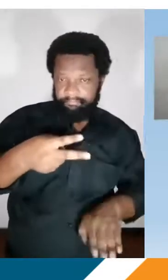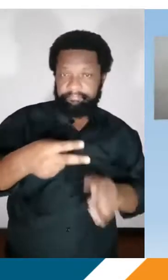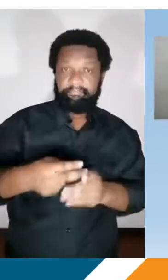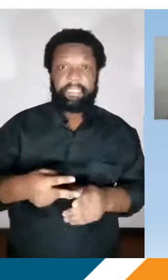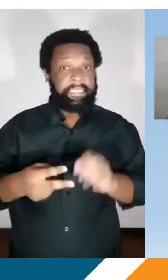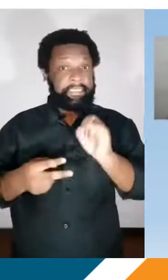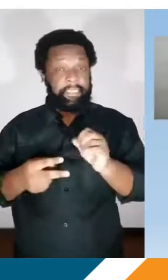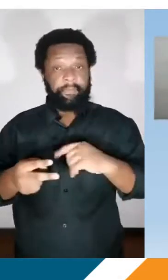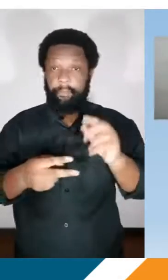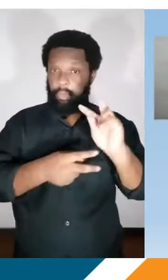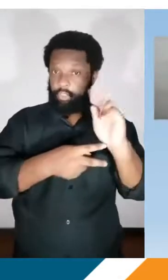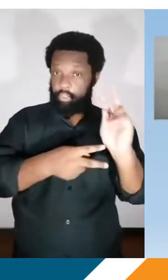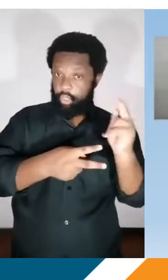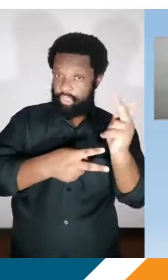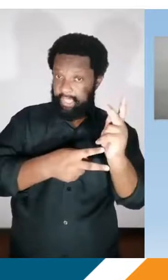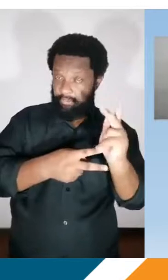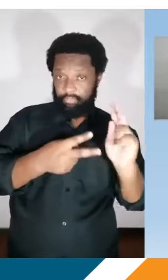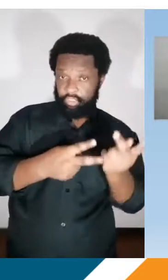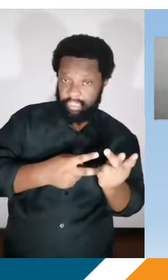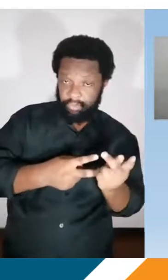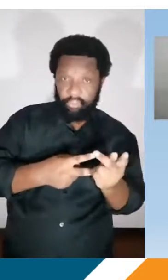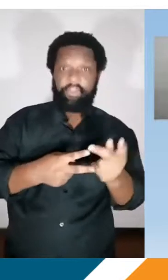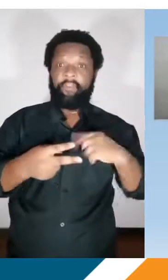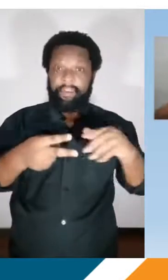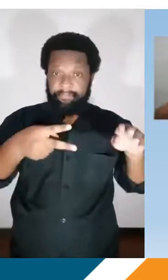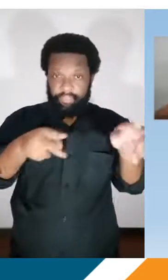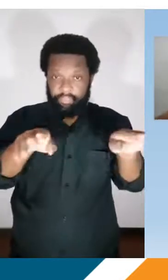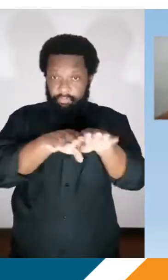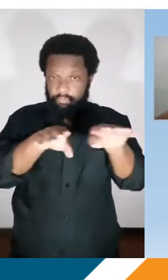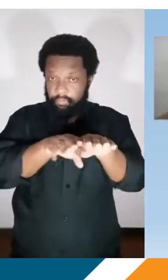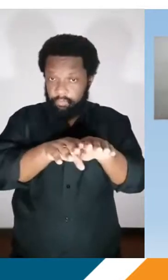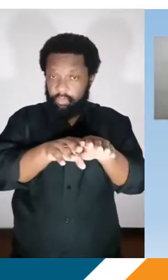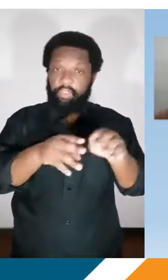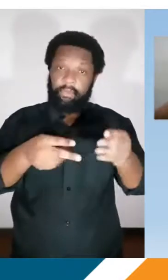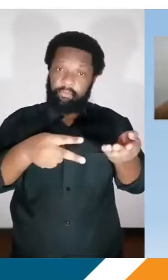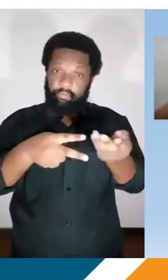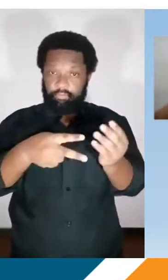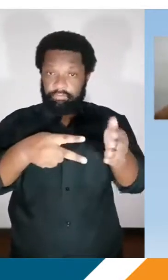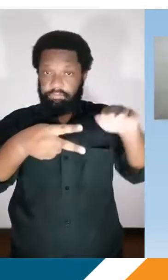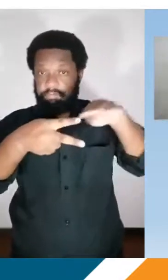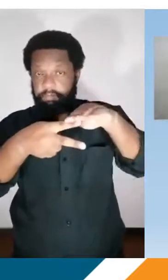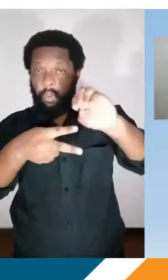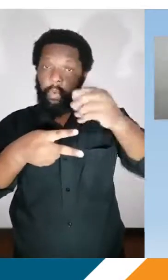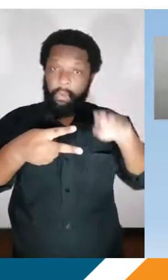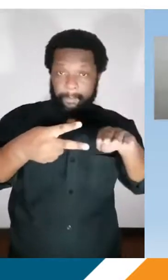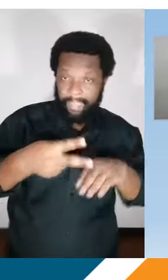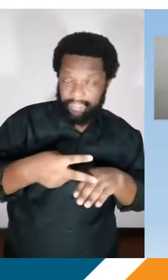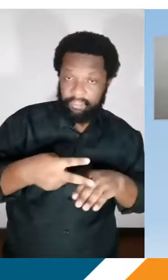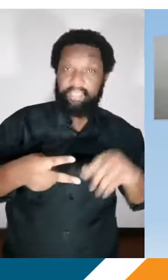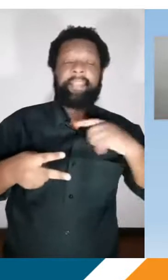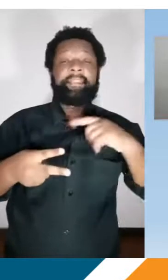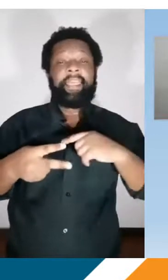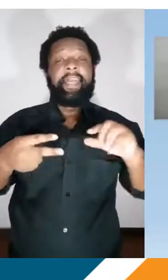inferior. Se meus hidrogênios dos dois carbonos das duplas estiverem no mesmo plano, seja superior ou inferior,